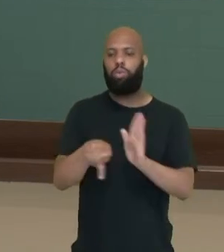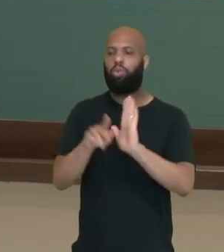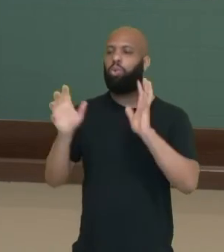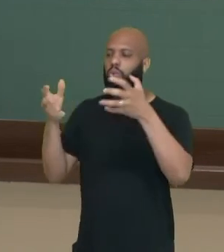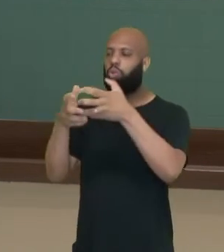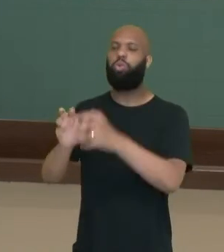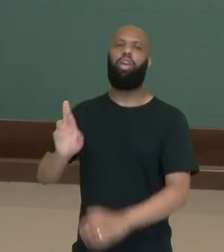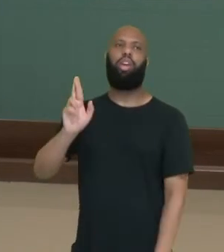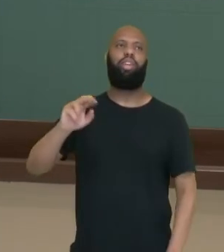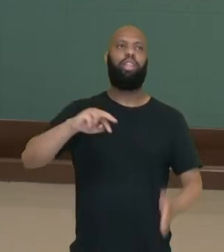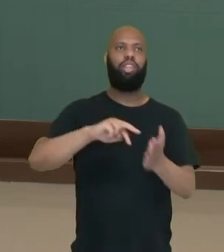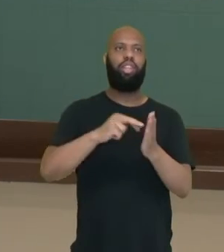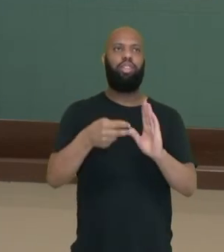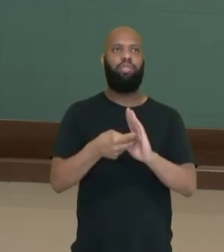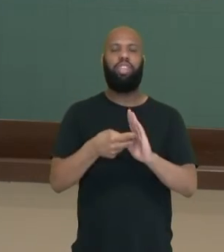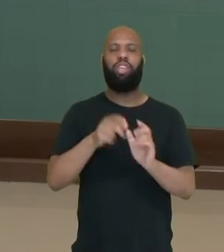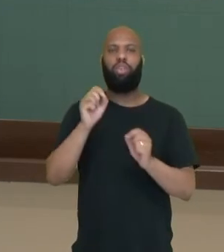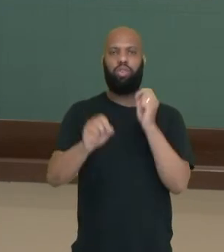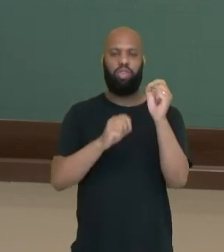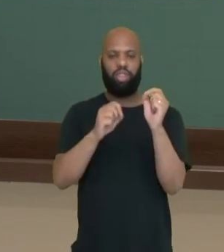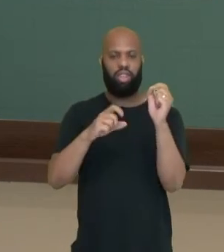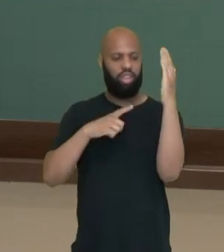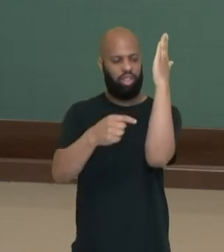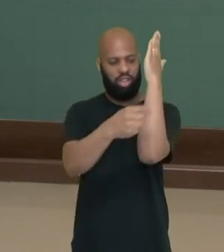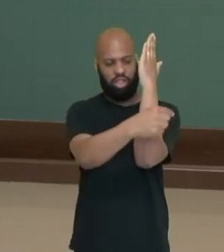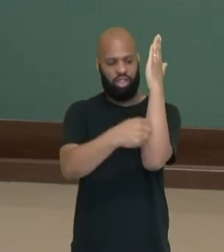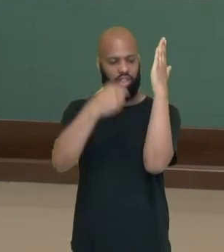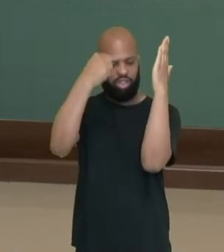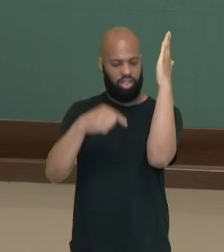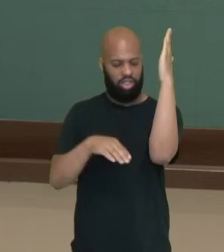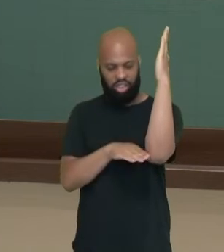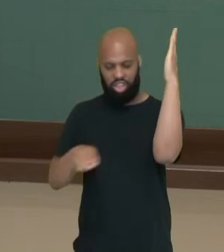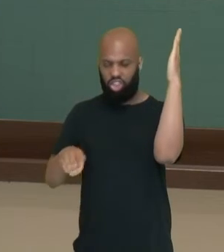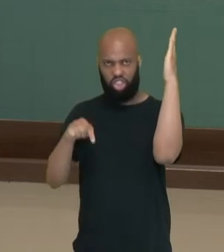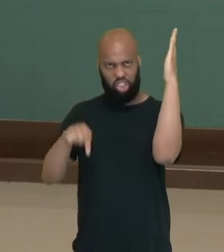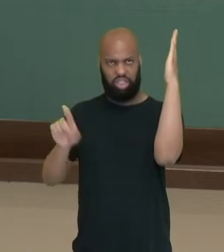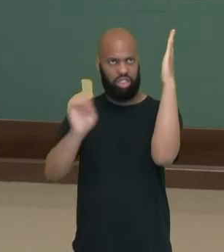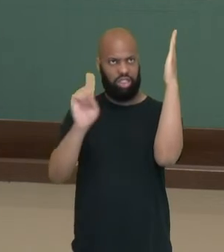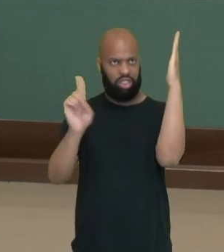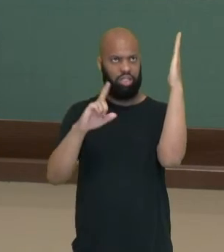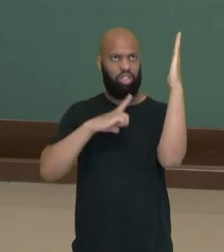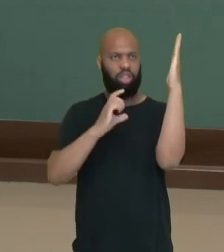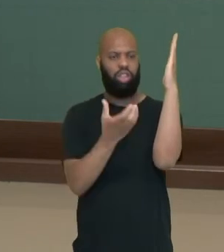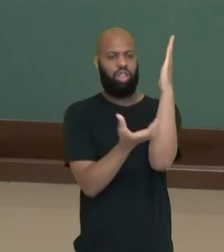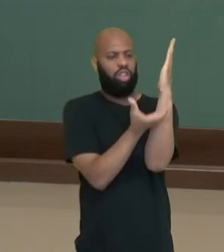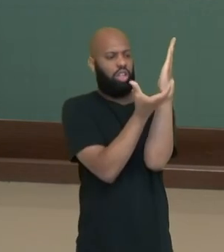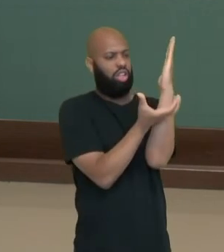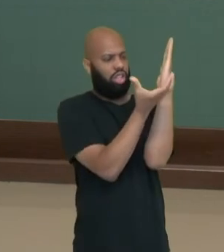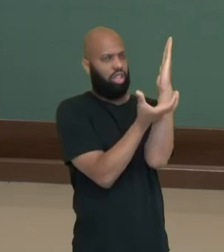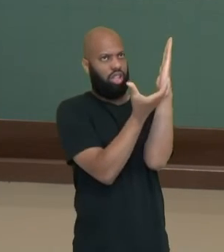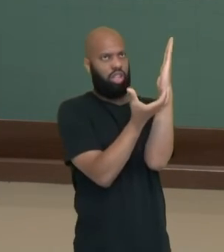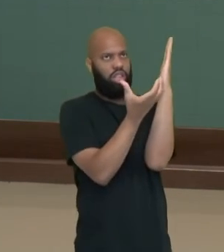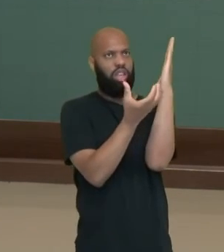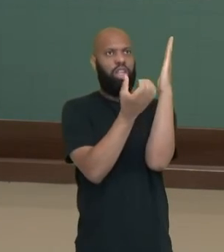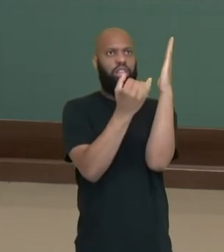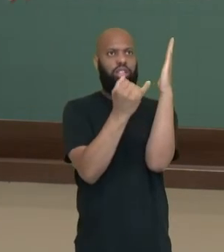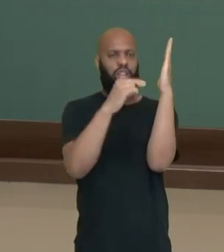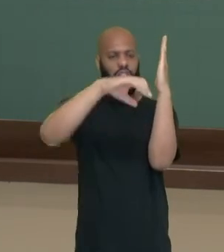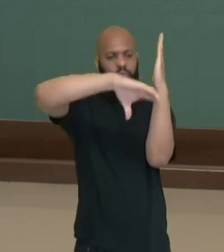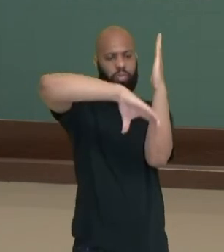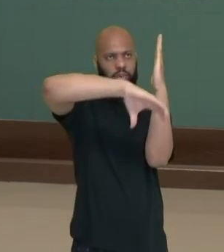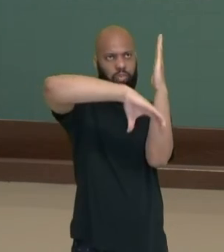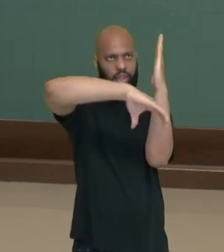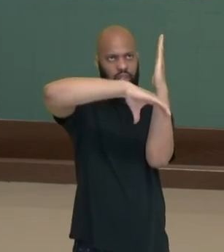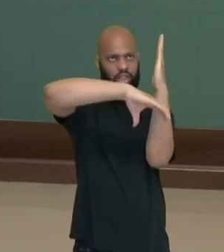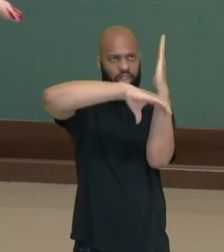real. Significa que não vai cortar o eixo das abscissas. Então, a concavidade virada para cima, ele estará lá. Se for virada para